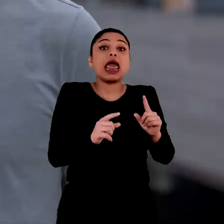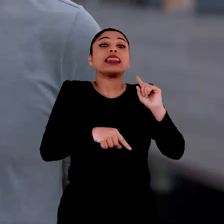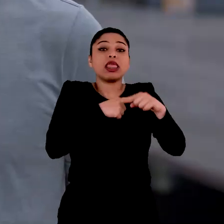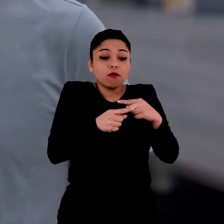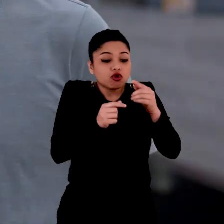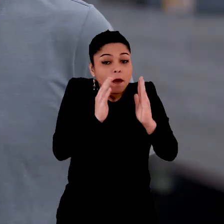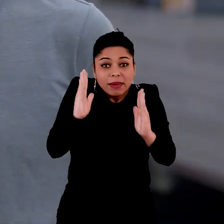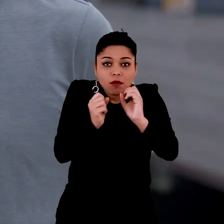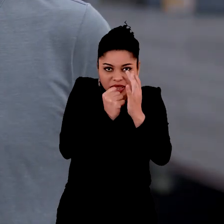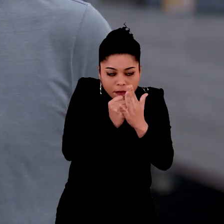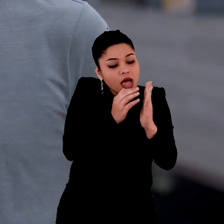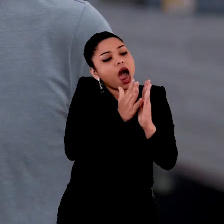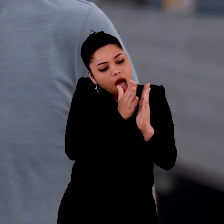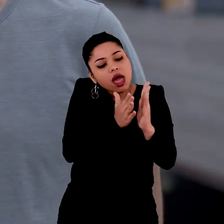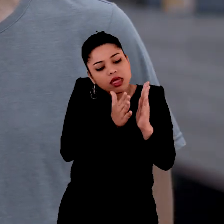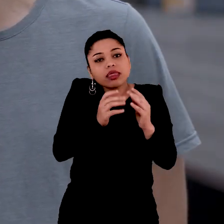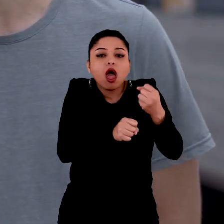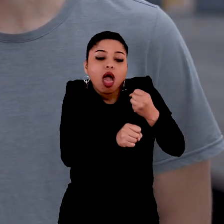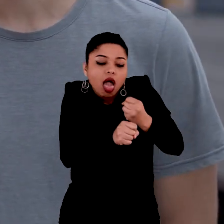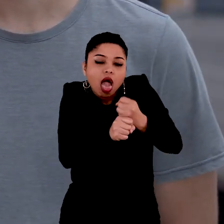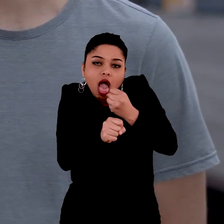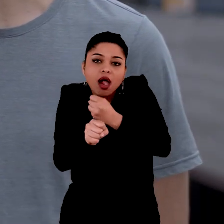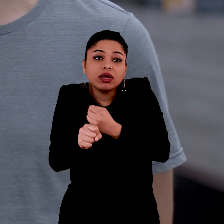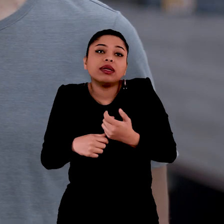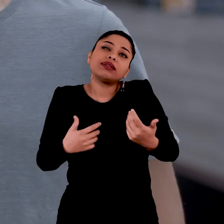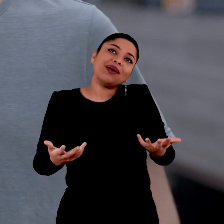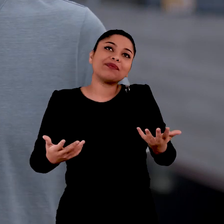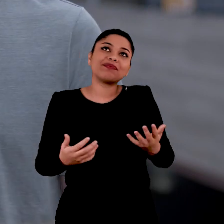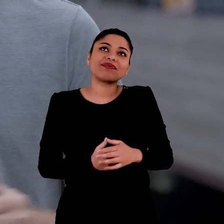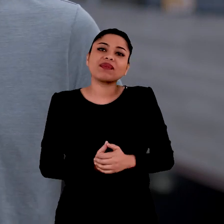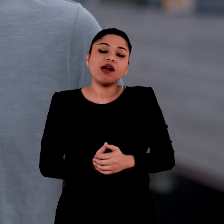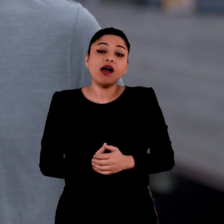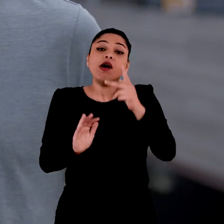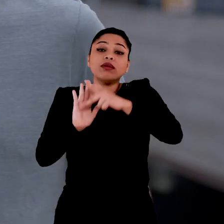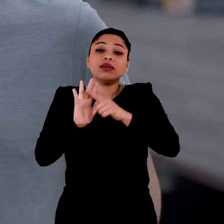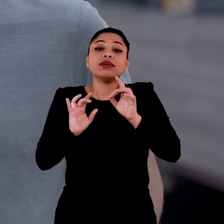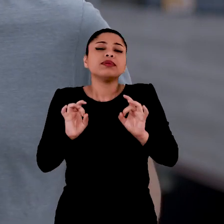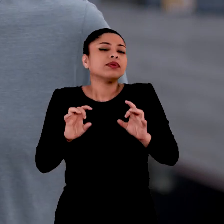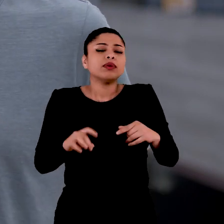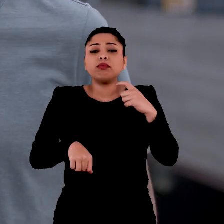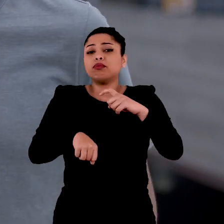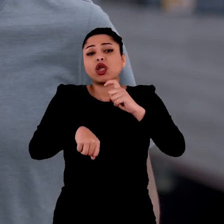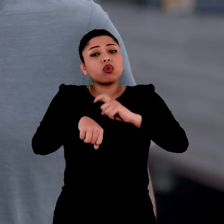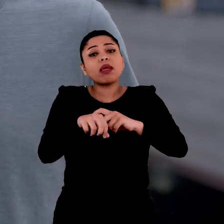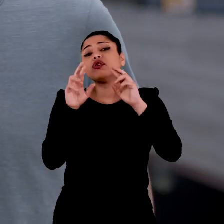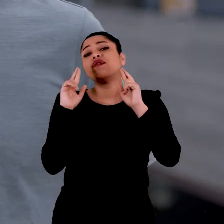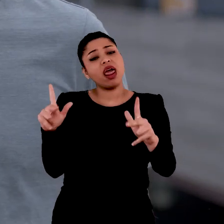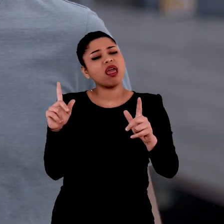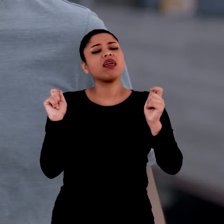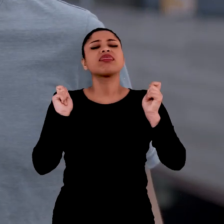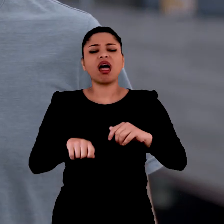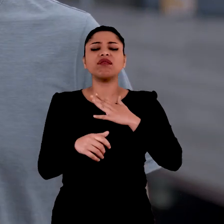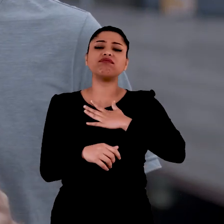gente consegue conceber os demais projetos. Foi um tempo que ele se esticou um pouquinho, né, por conta de tudo que aconteceu,